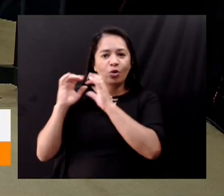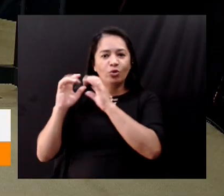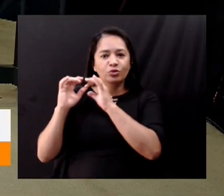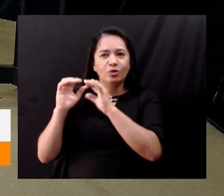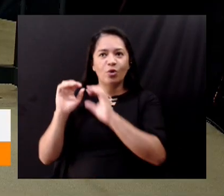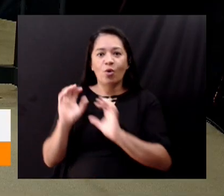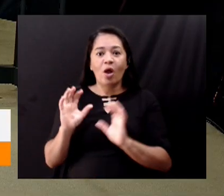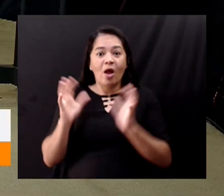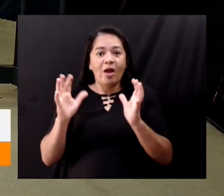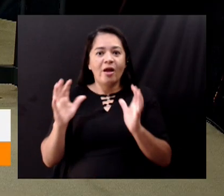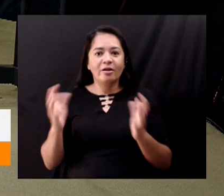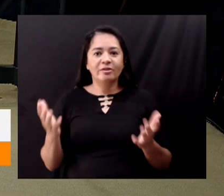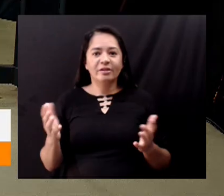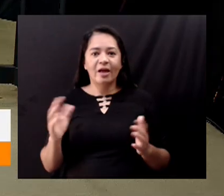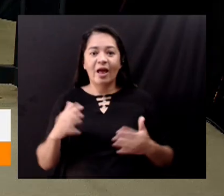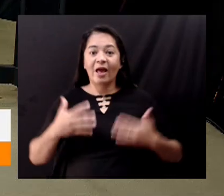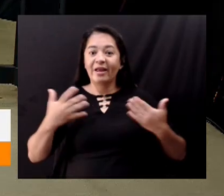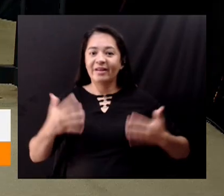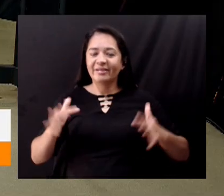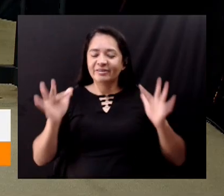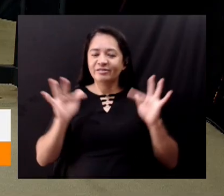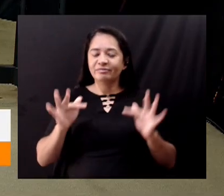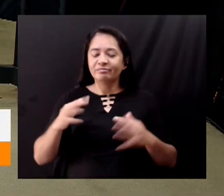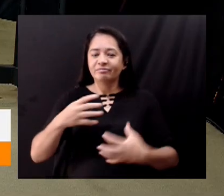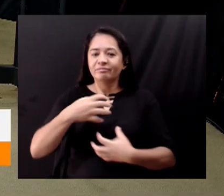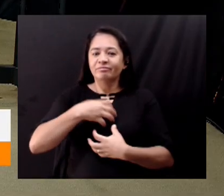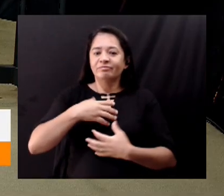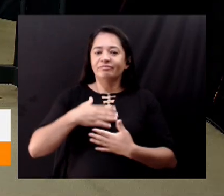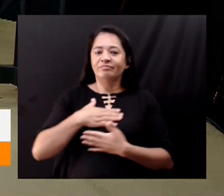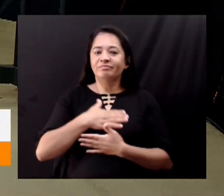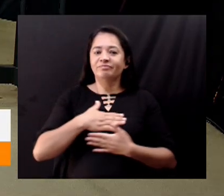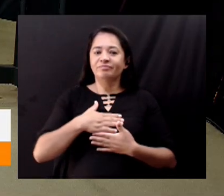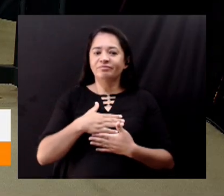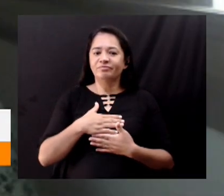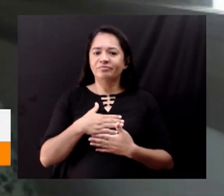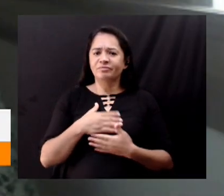essa sensação de prazer? Isso tem a ver com o vício?